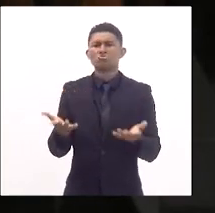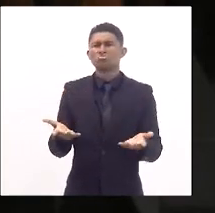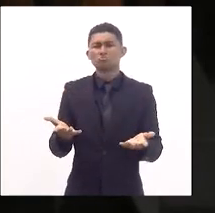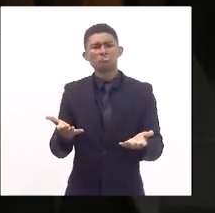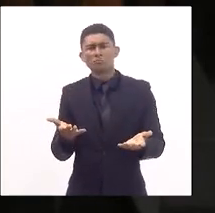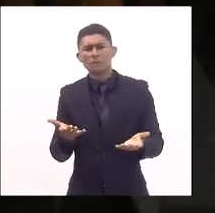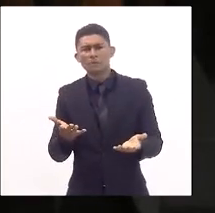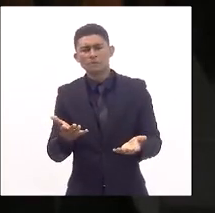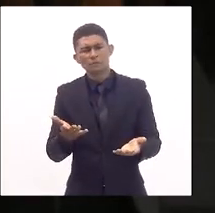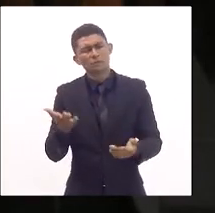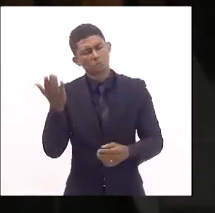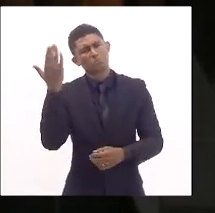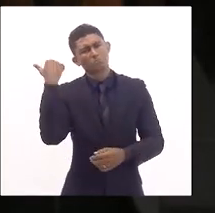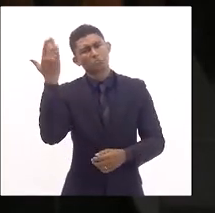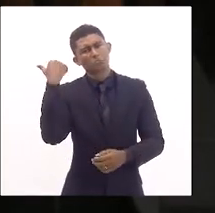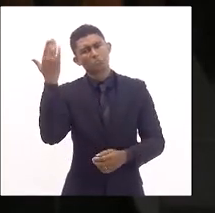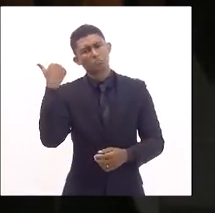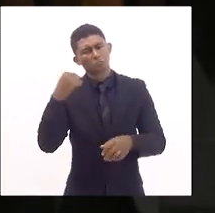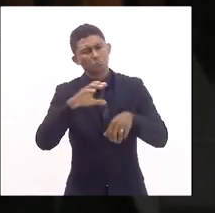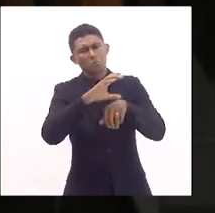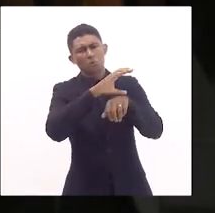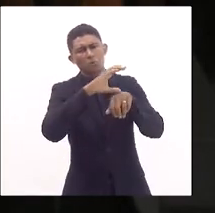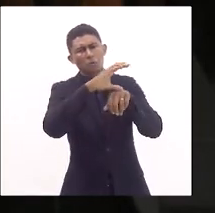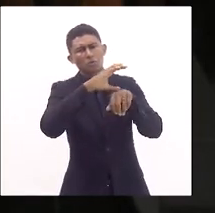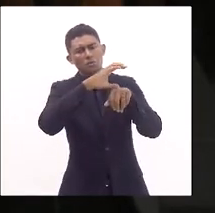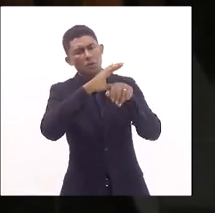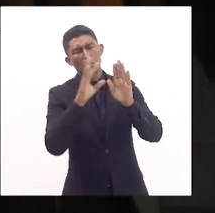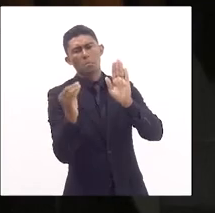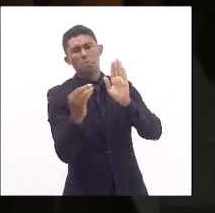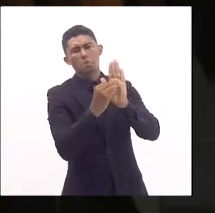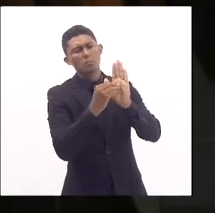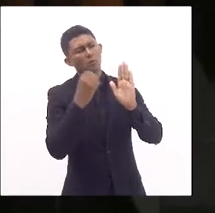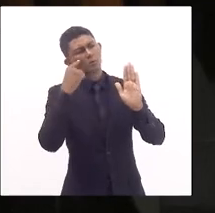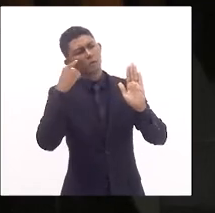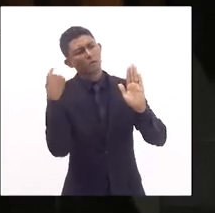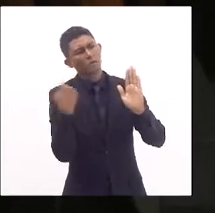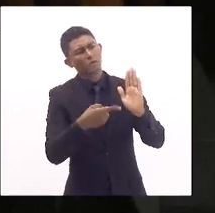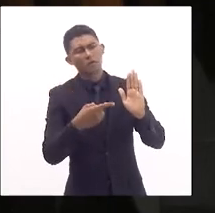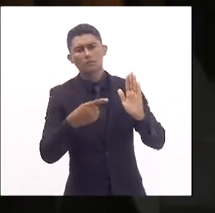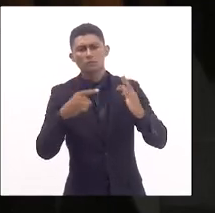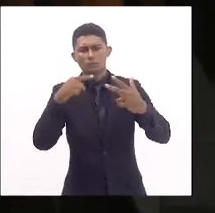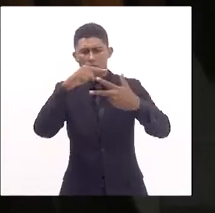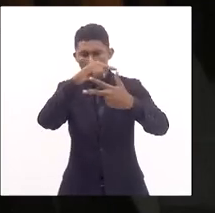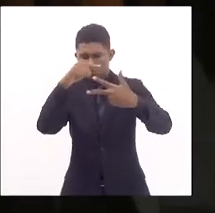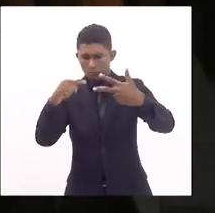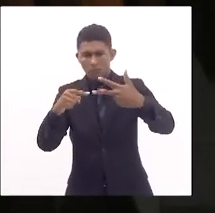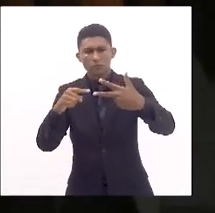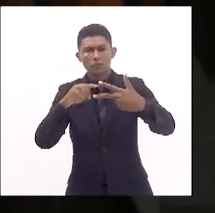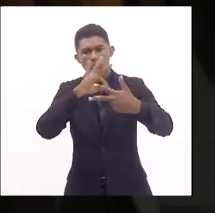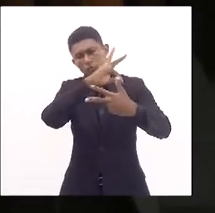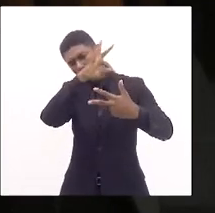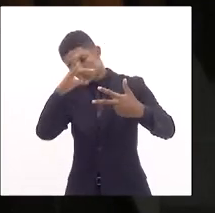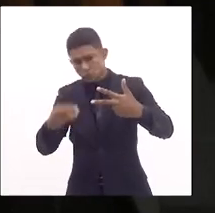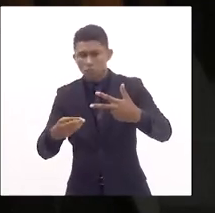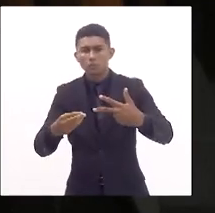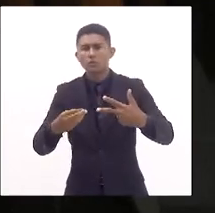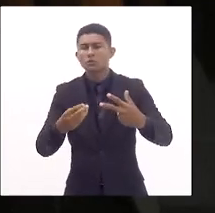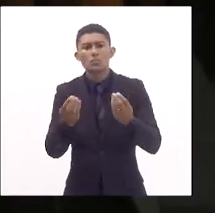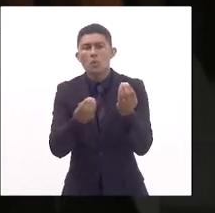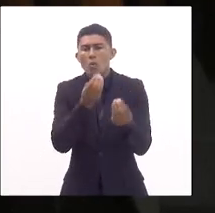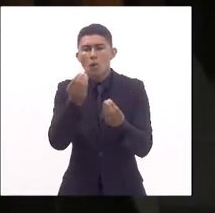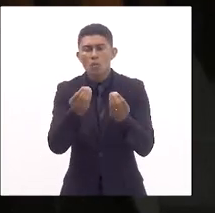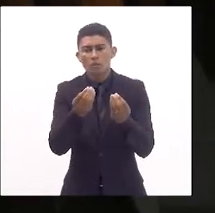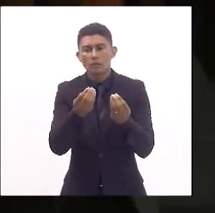que tava escrito na construção que os poderes deveriam ser é independente